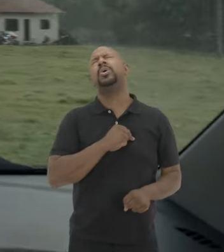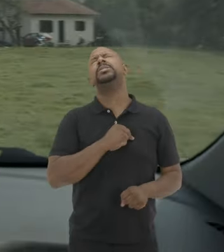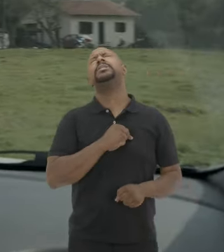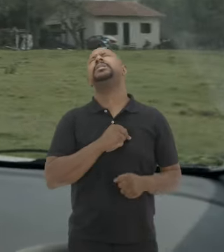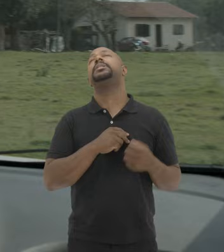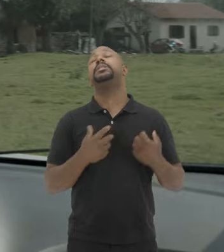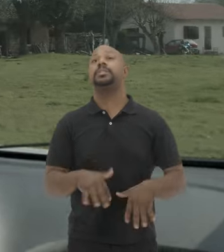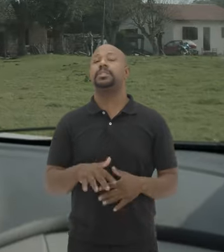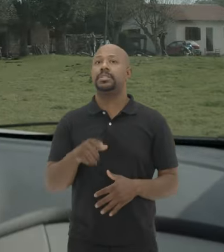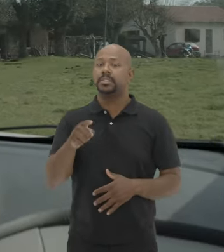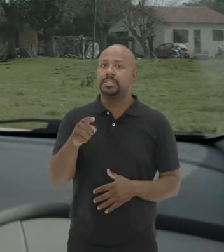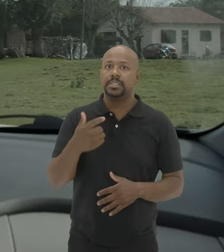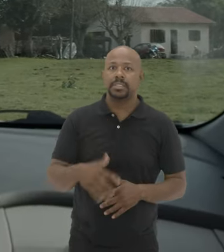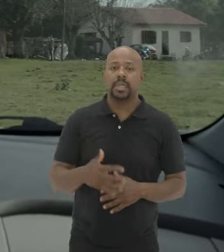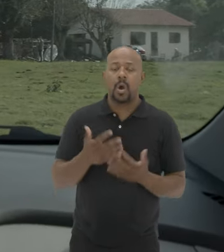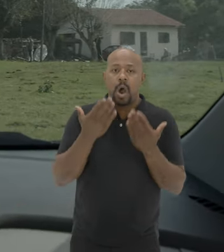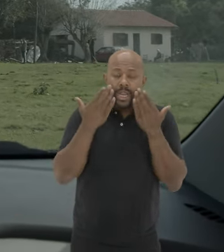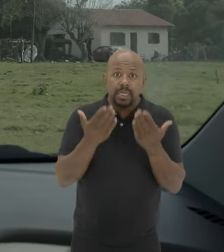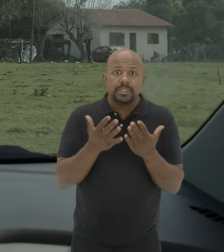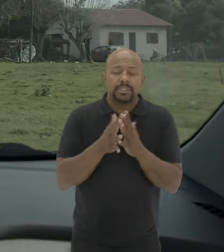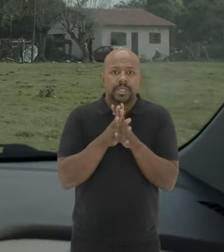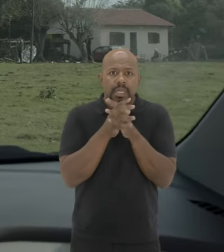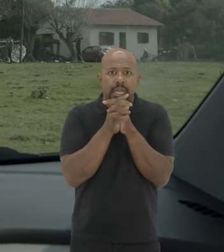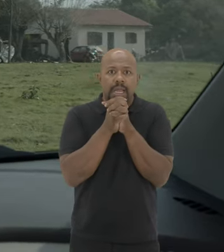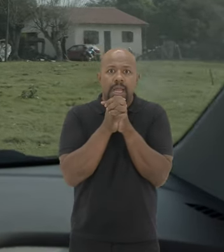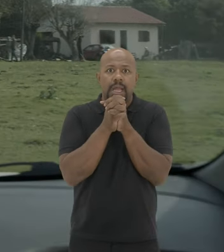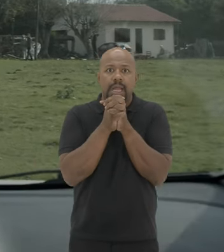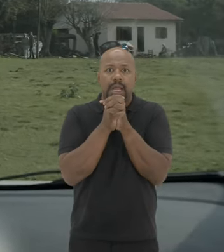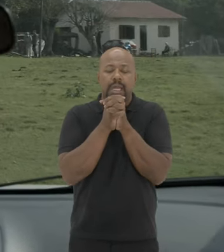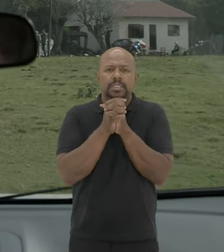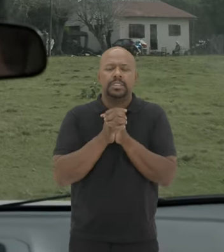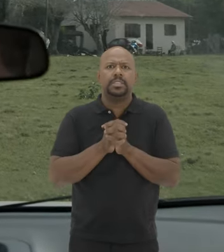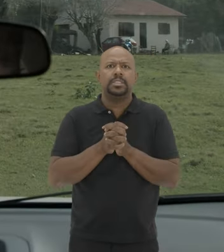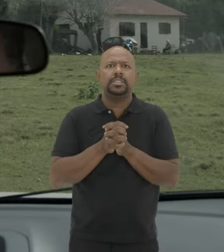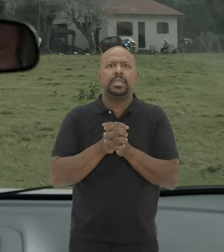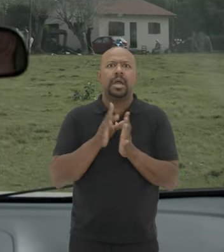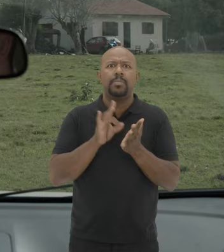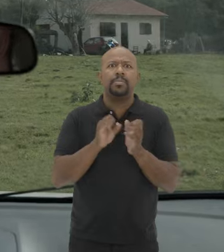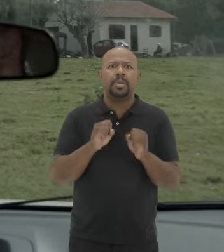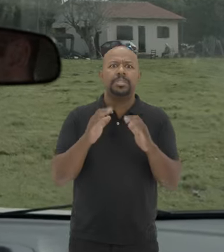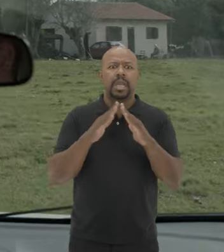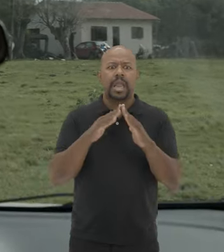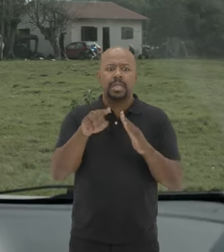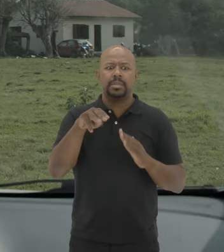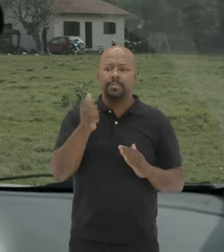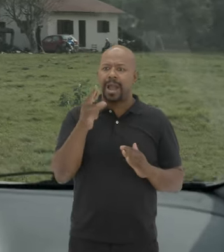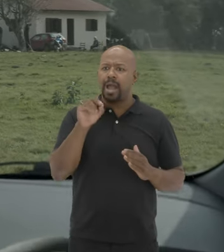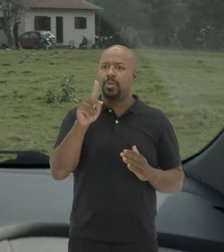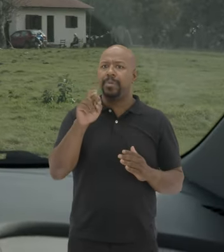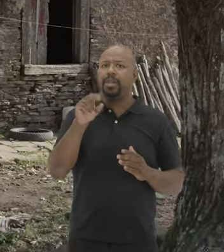Nossa Senhora Aparecida do Norte minha filha olha só gente realmente pode ser a casa